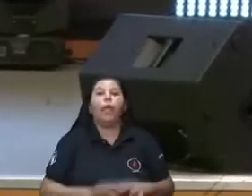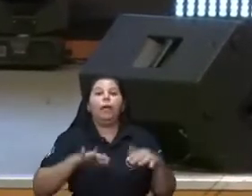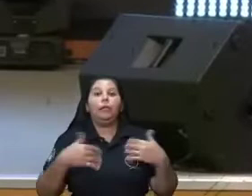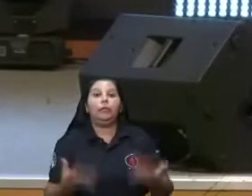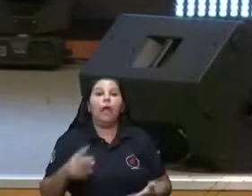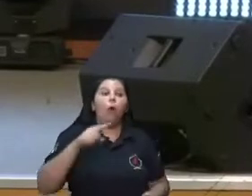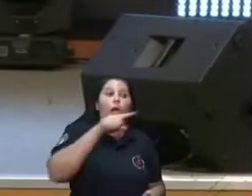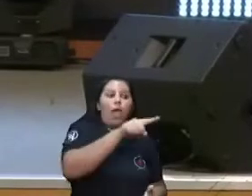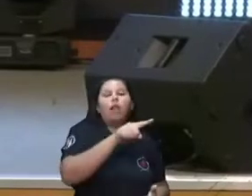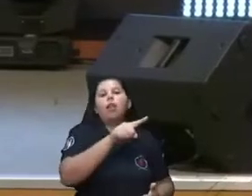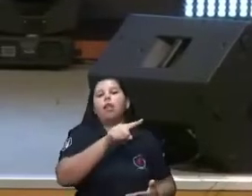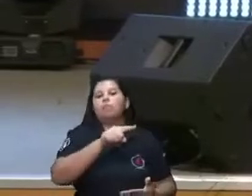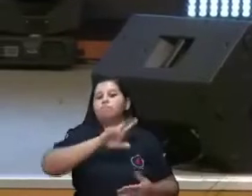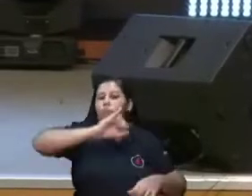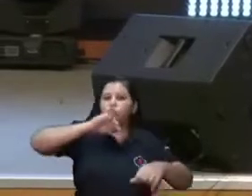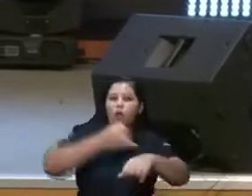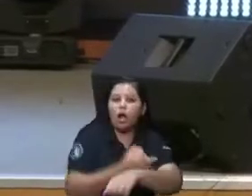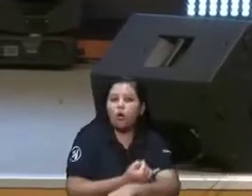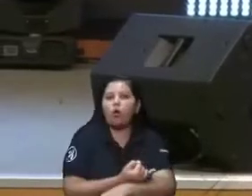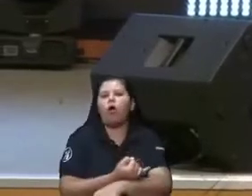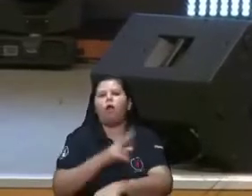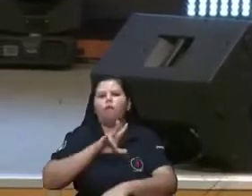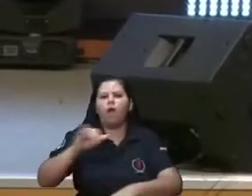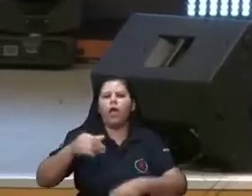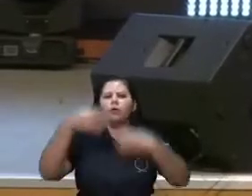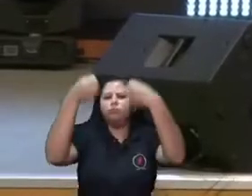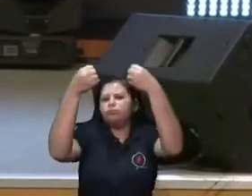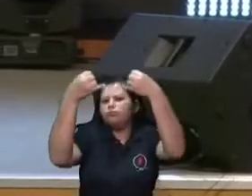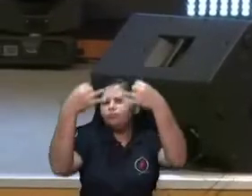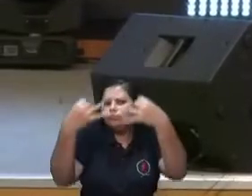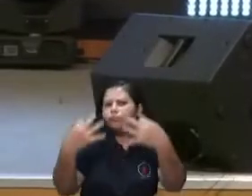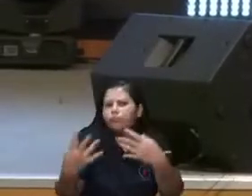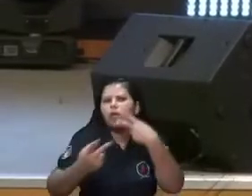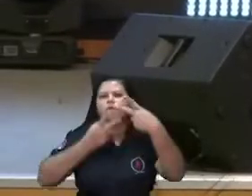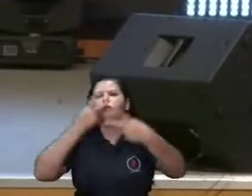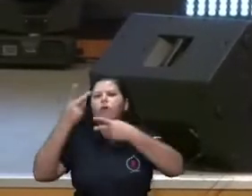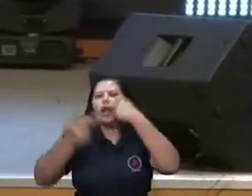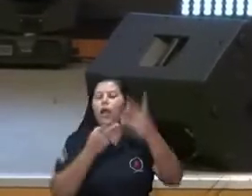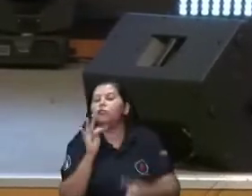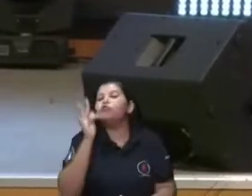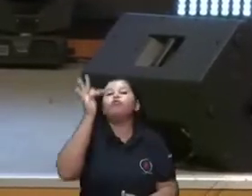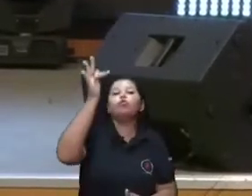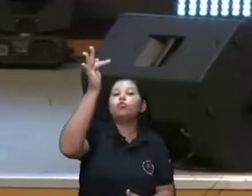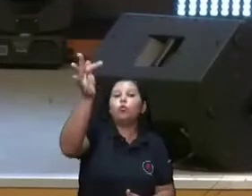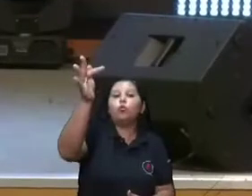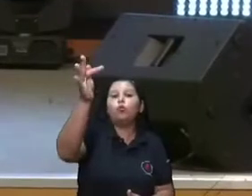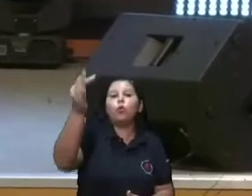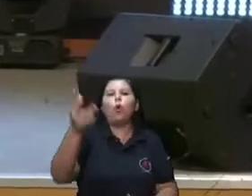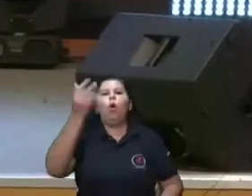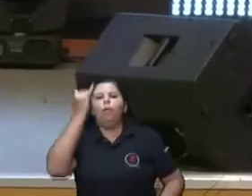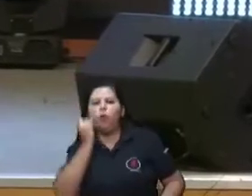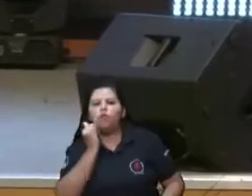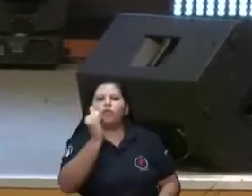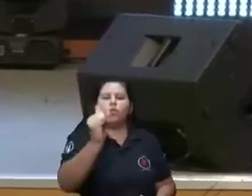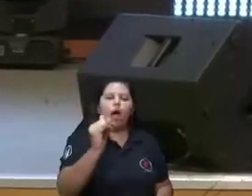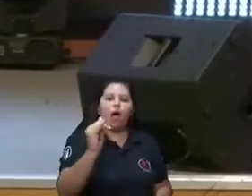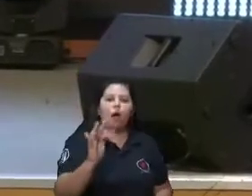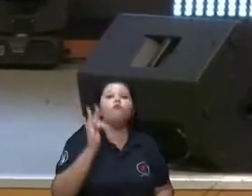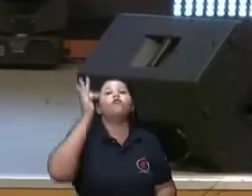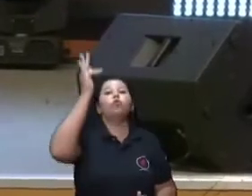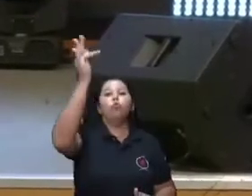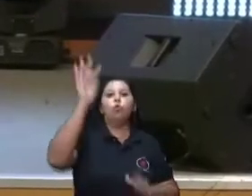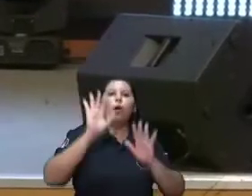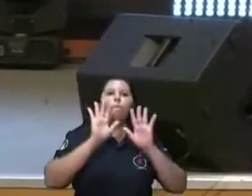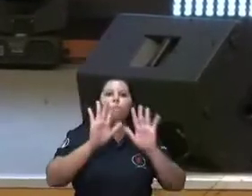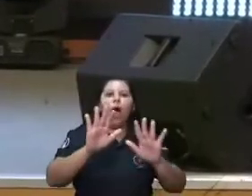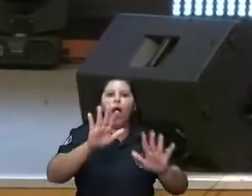ele vai profetizar o futuro, mas quem está ouvindo o que ele está dizendo ainda está